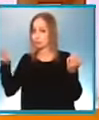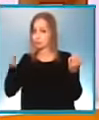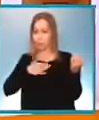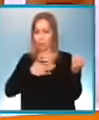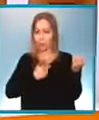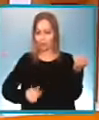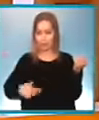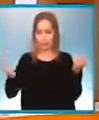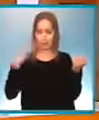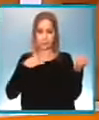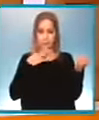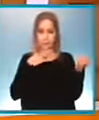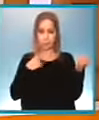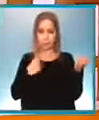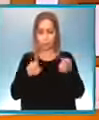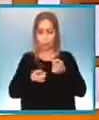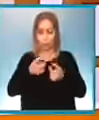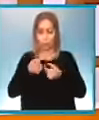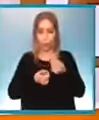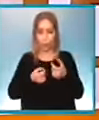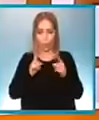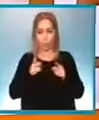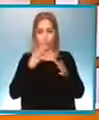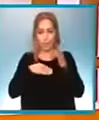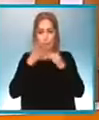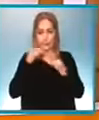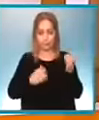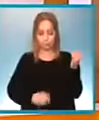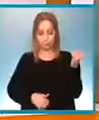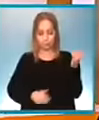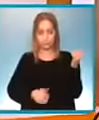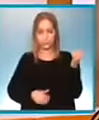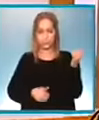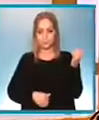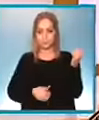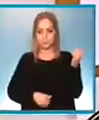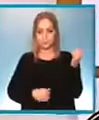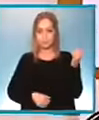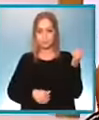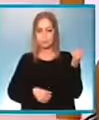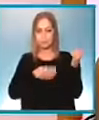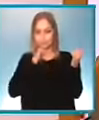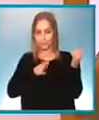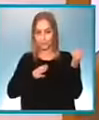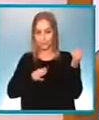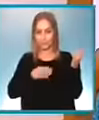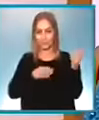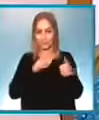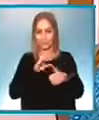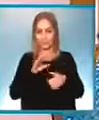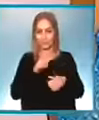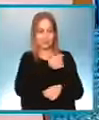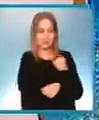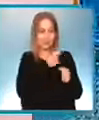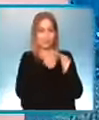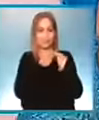antiga, e aí pronto, eu aos poucos comecei a ensaiar e tocar, a chatear os vizinhos,